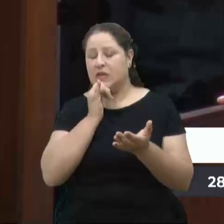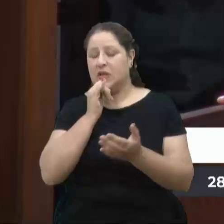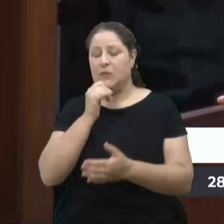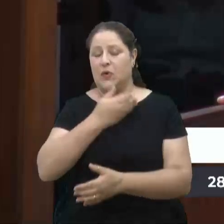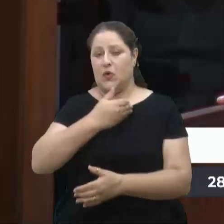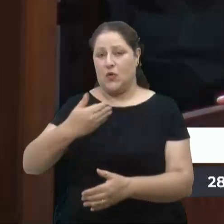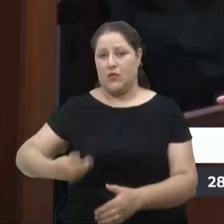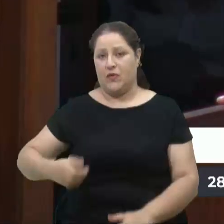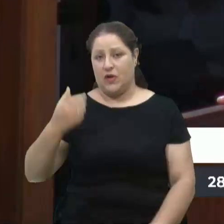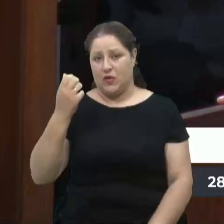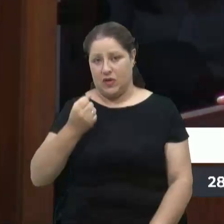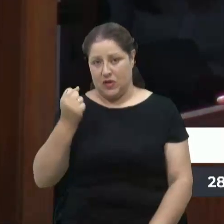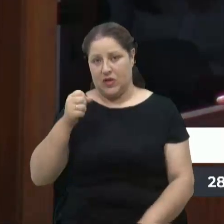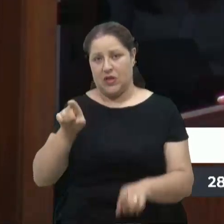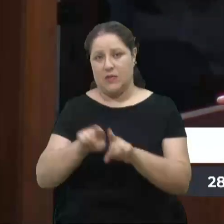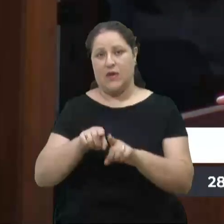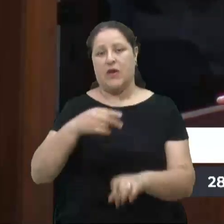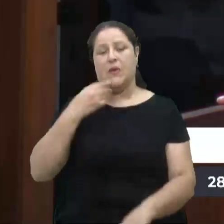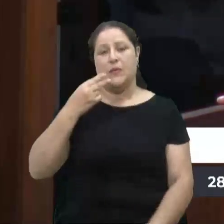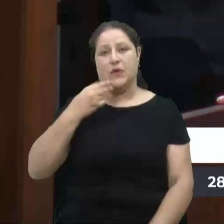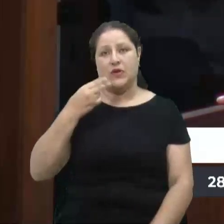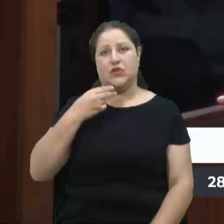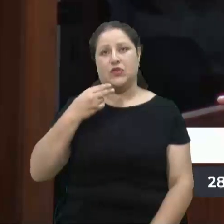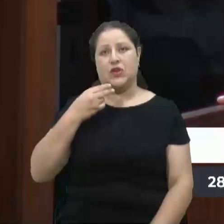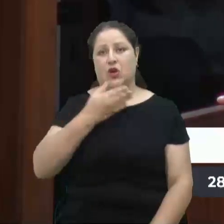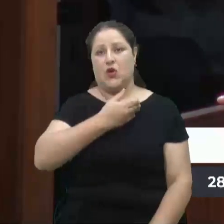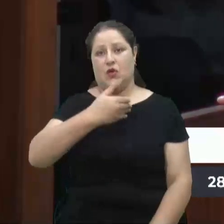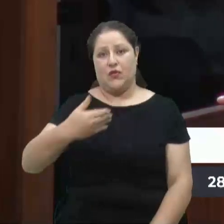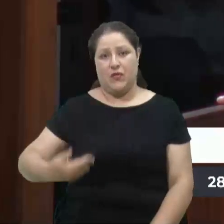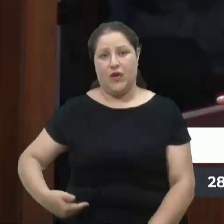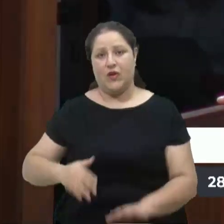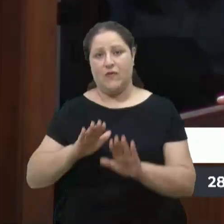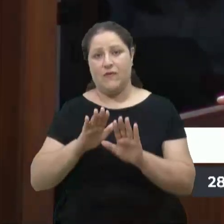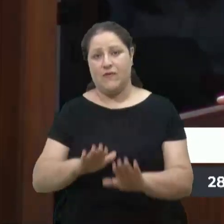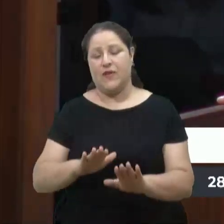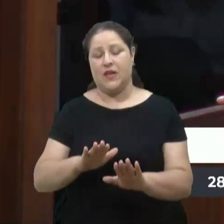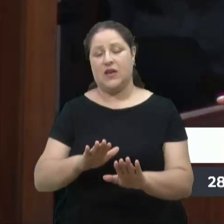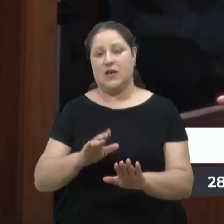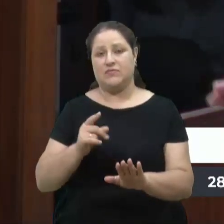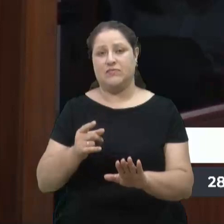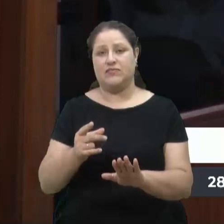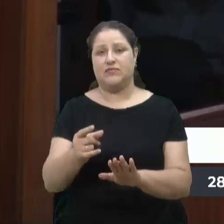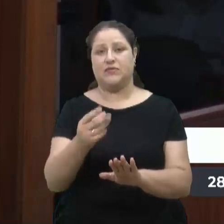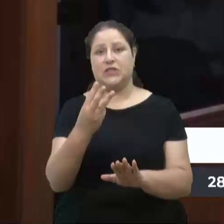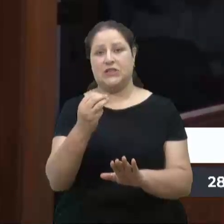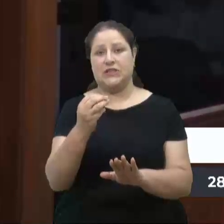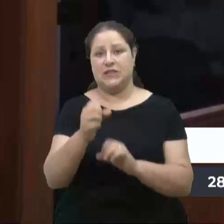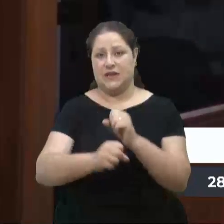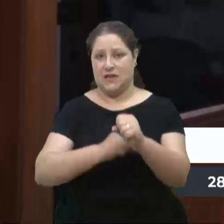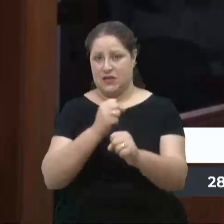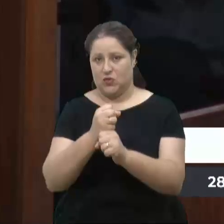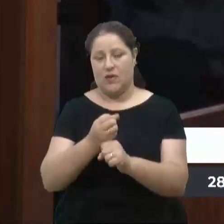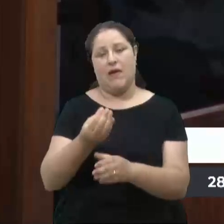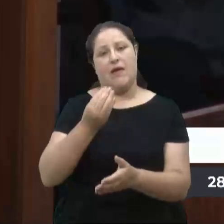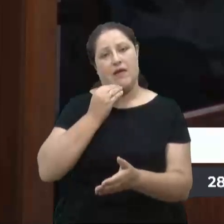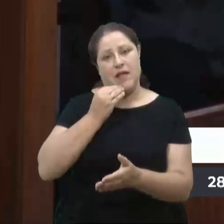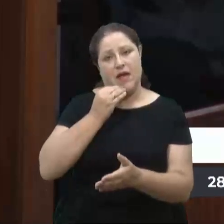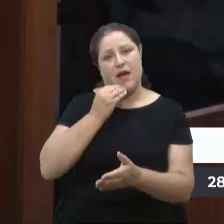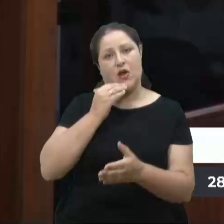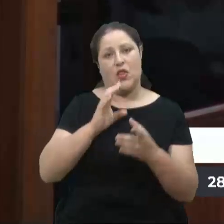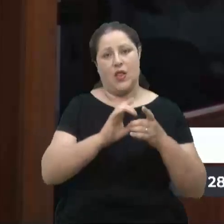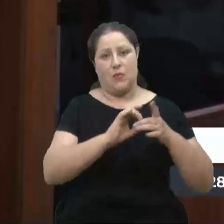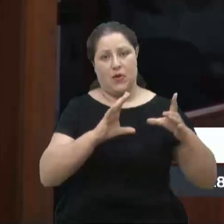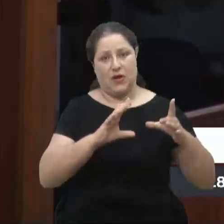política de governo que vai permanecer por 30 anos. E, logicamente, que na democracia